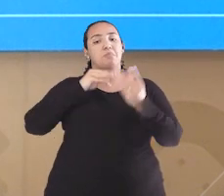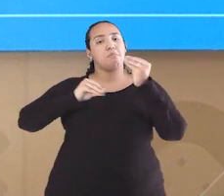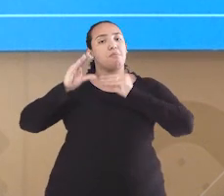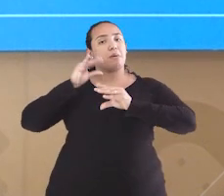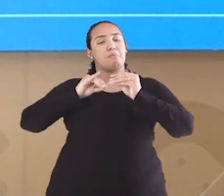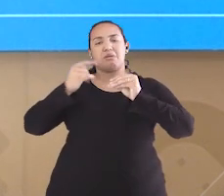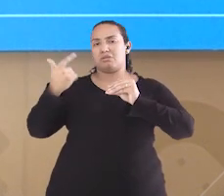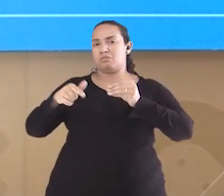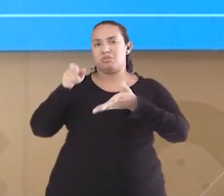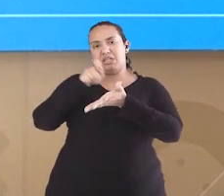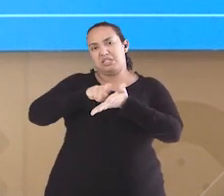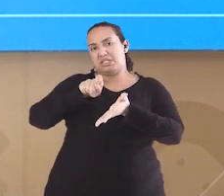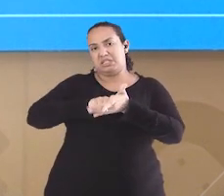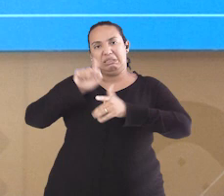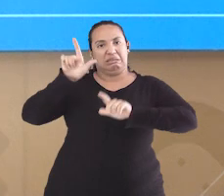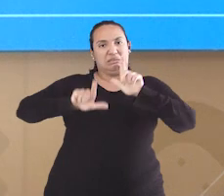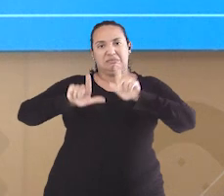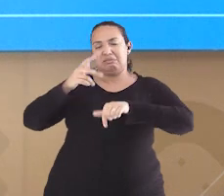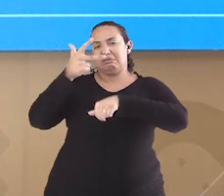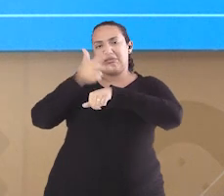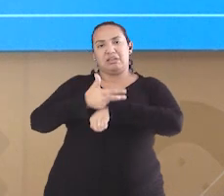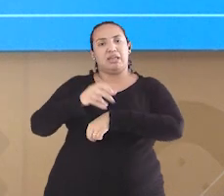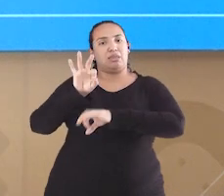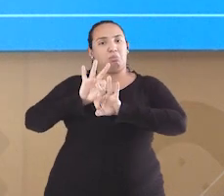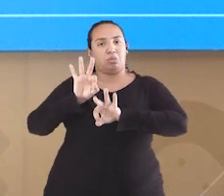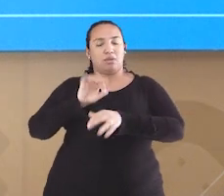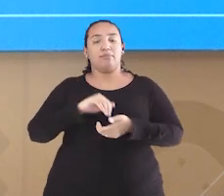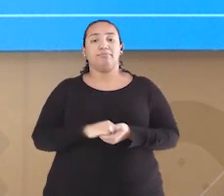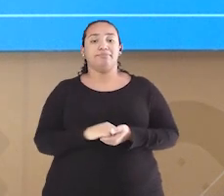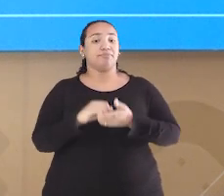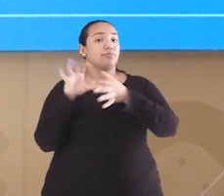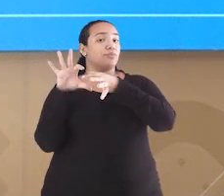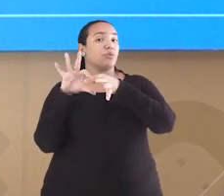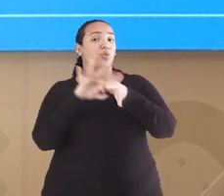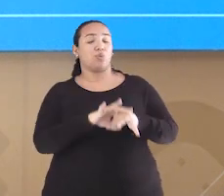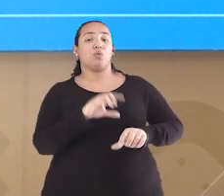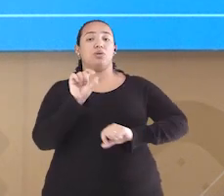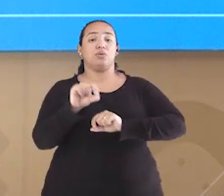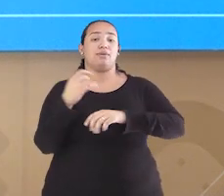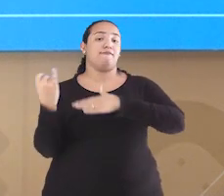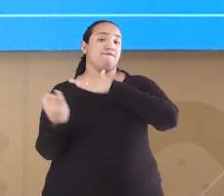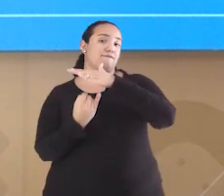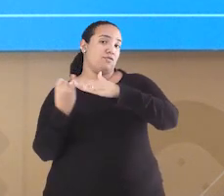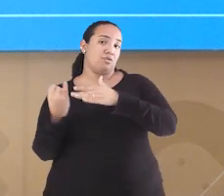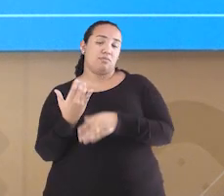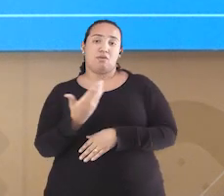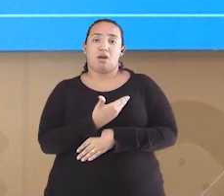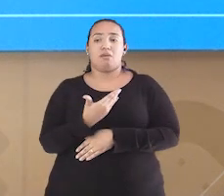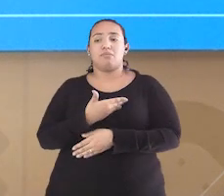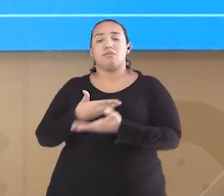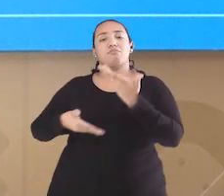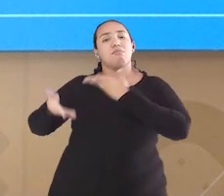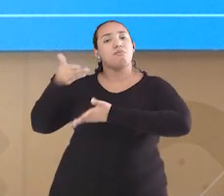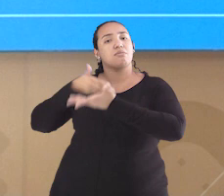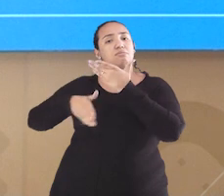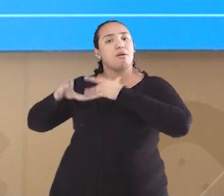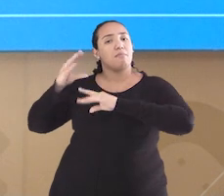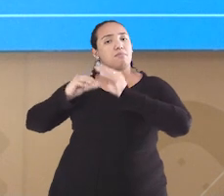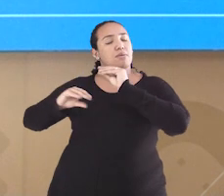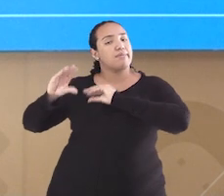por exemplo, escrita nem nada disso. E o contexto é um contexto mais informal, é uma conversa entre